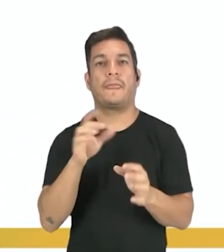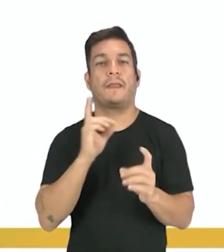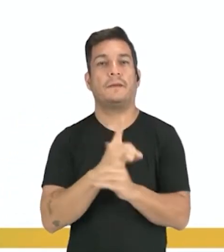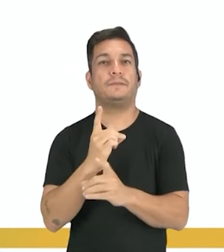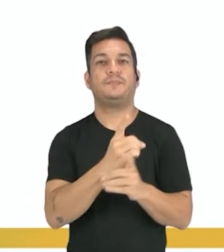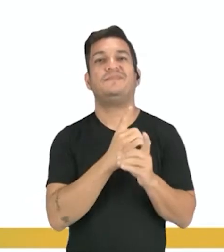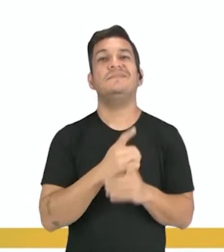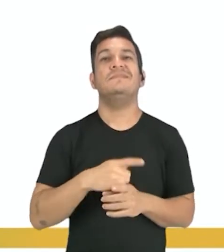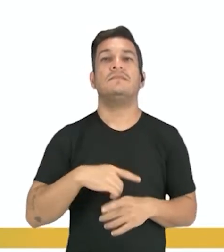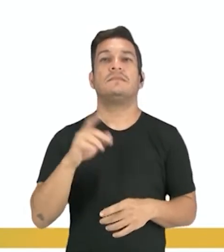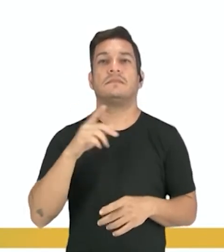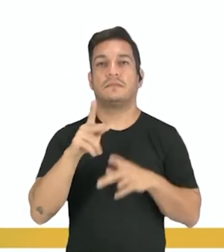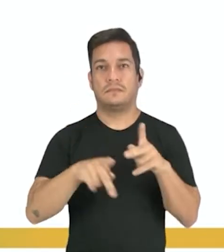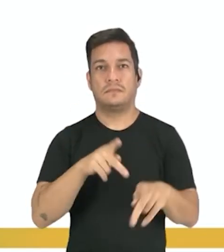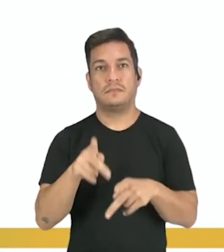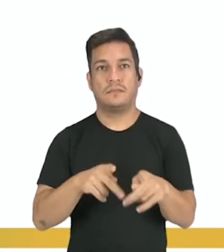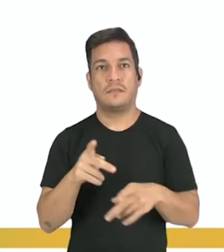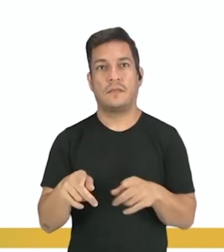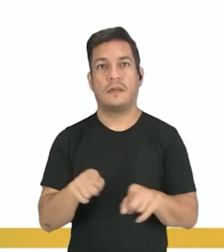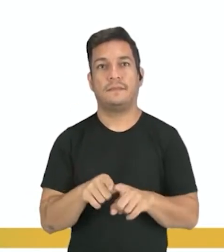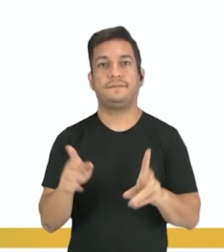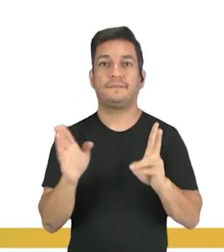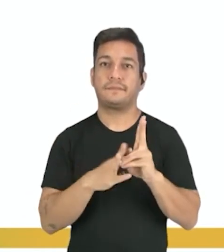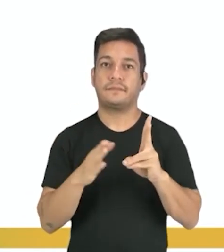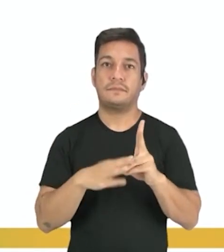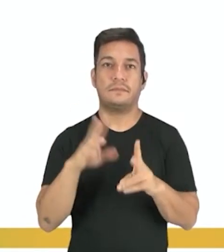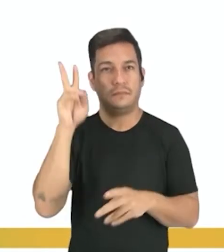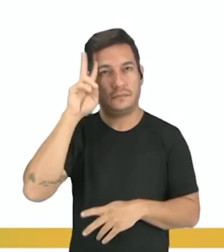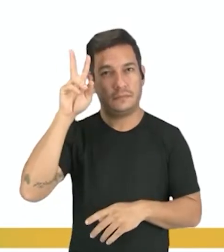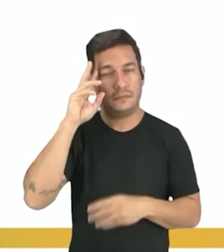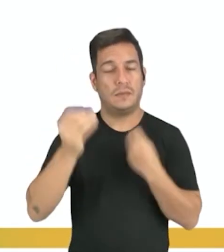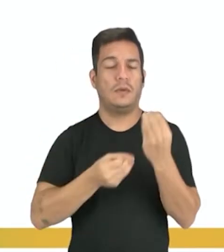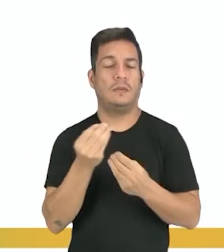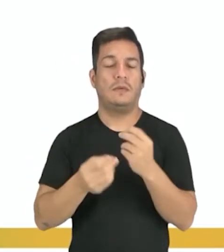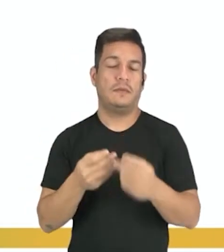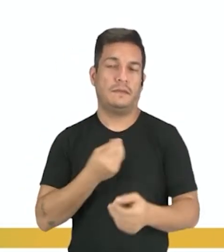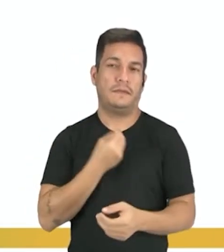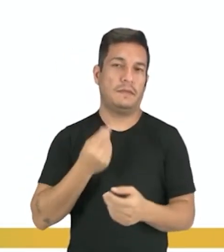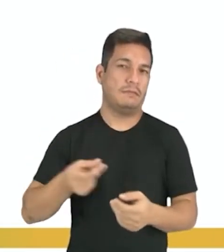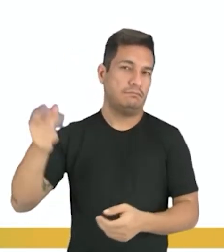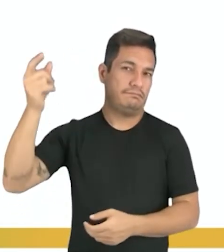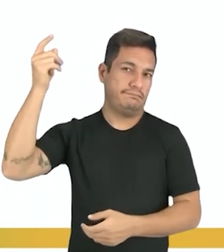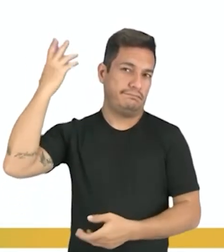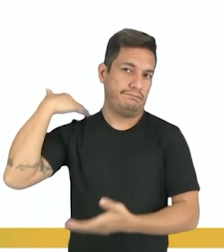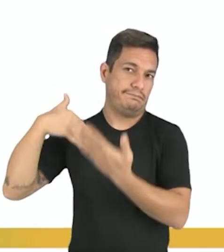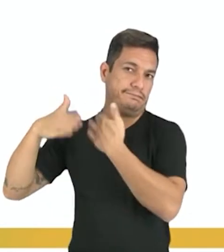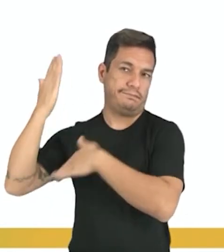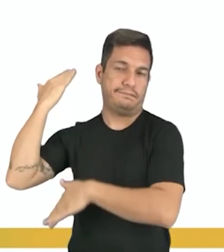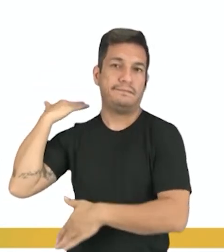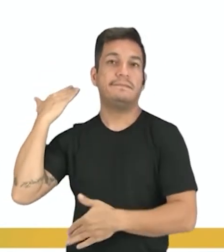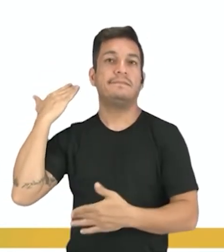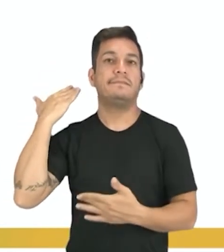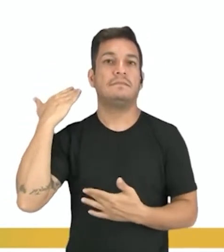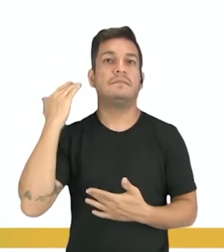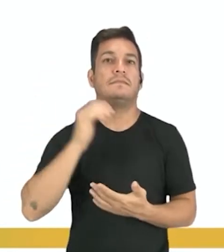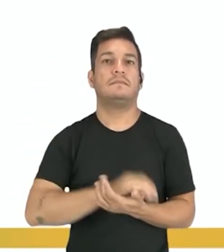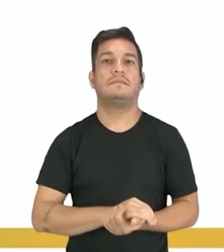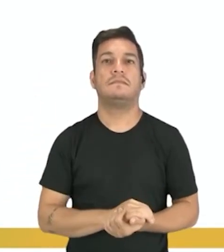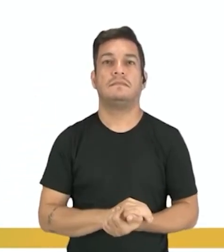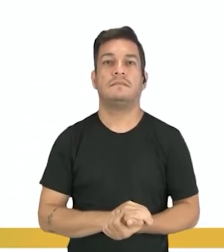dos povos na cerimônia em que os índios relembram Como viviam são os seus antepassados